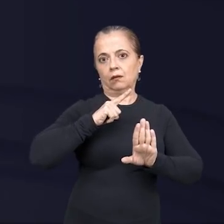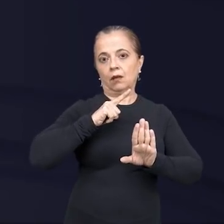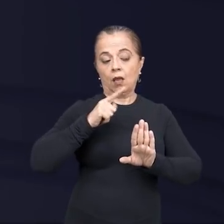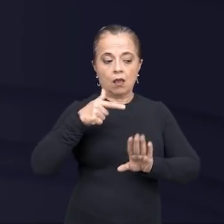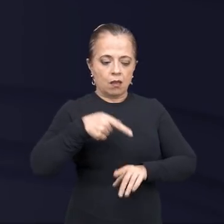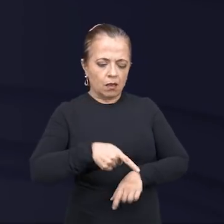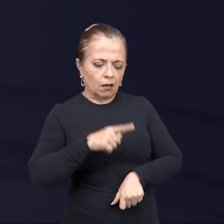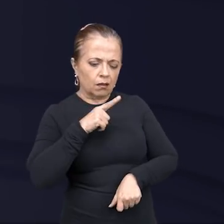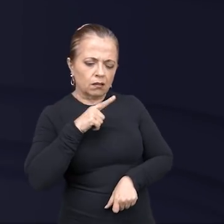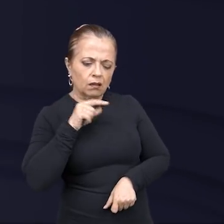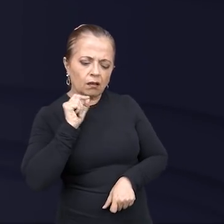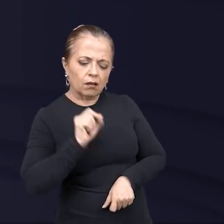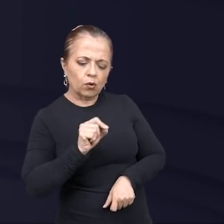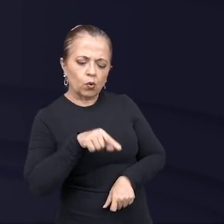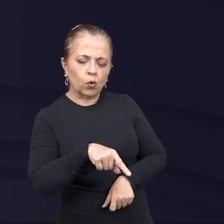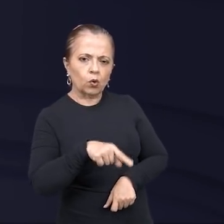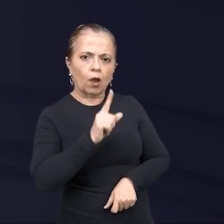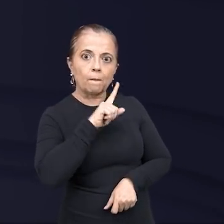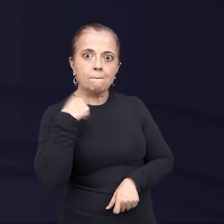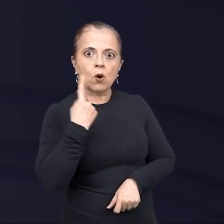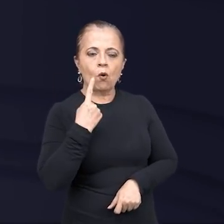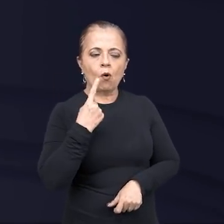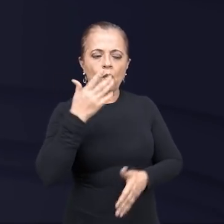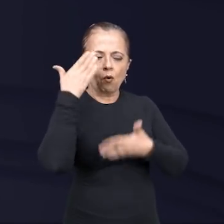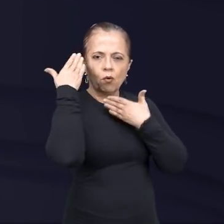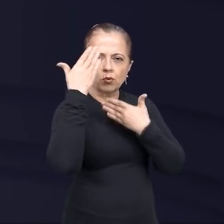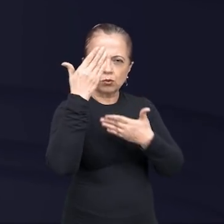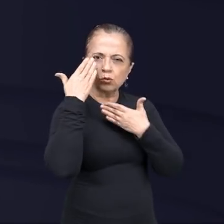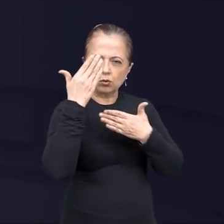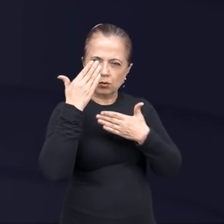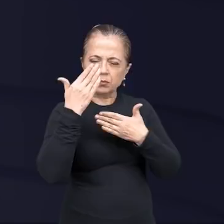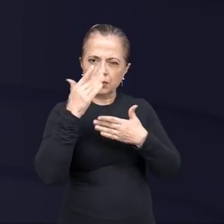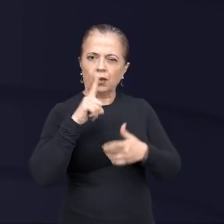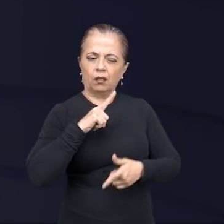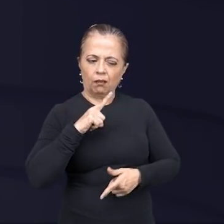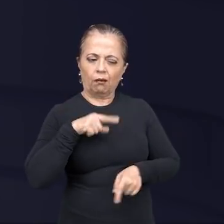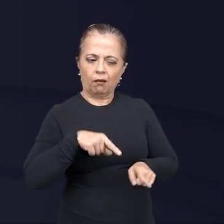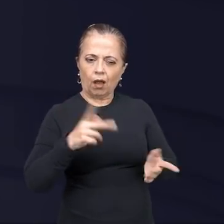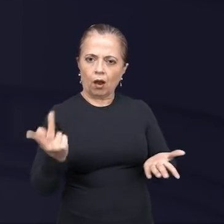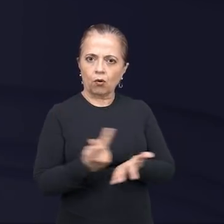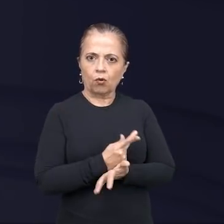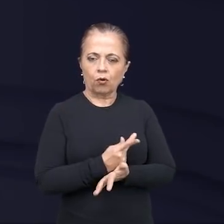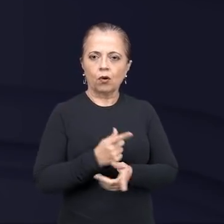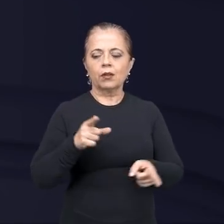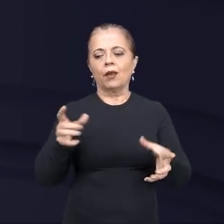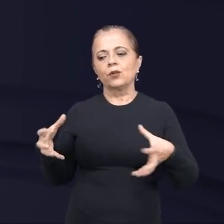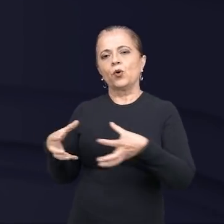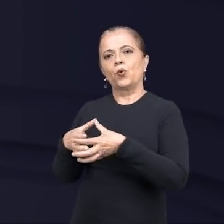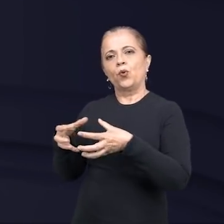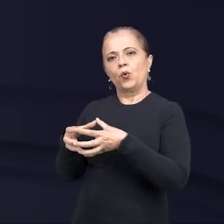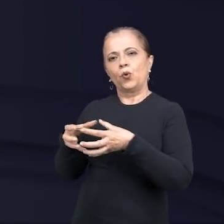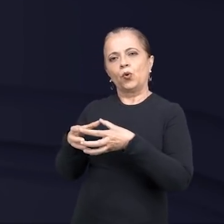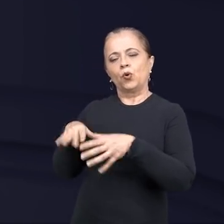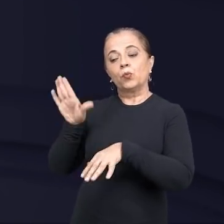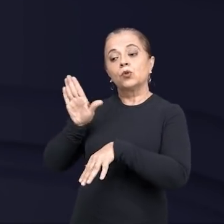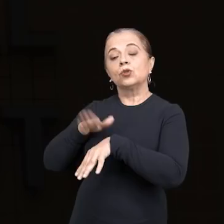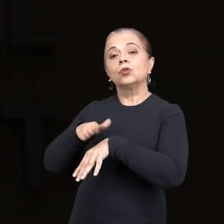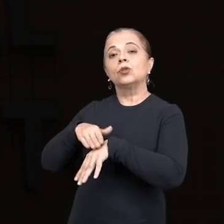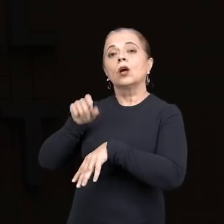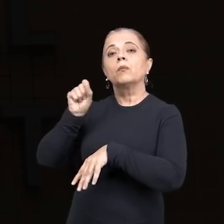você tem, né, um óbito suspeito que seja, você tem um procedimento policial que se